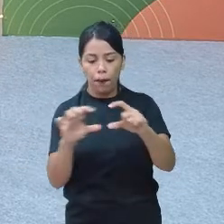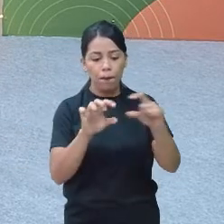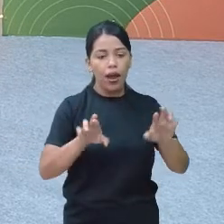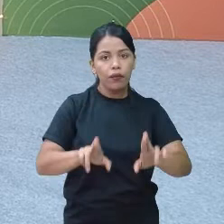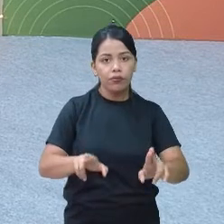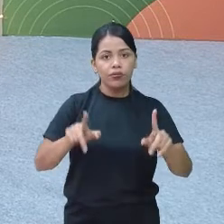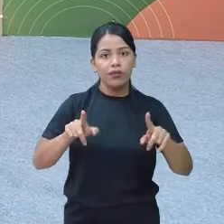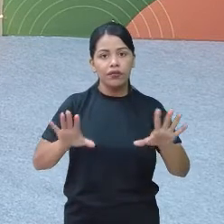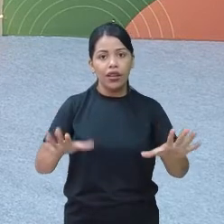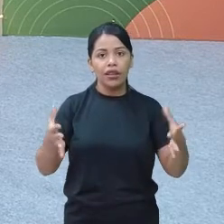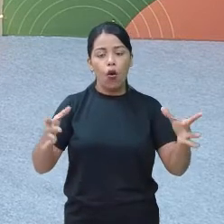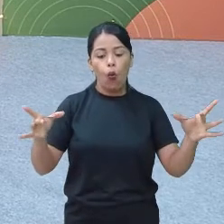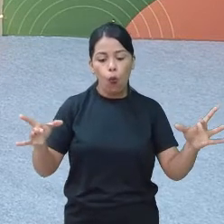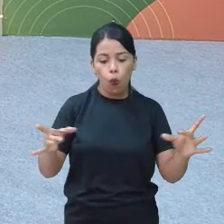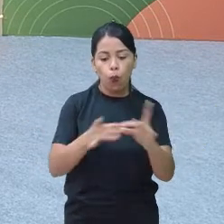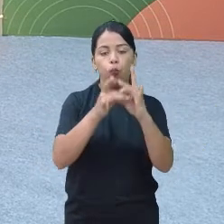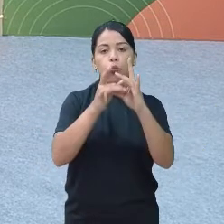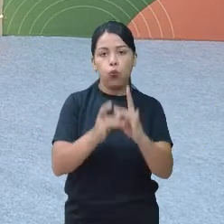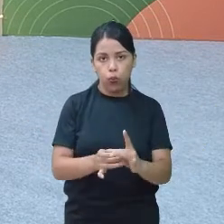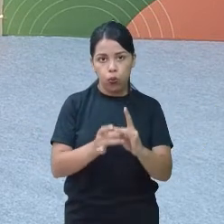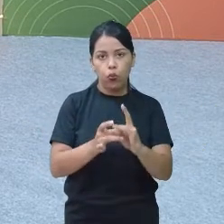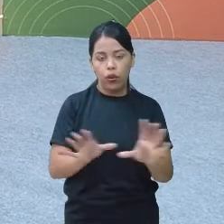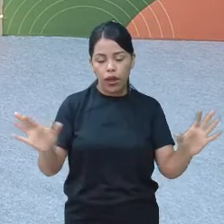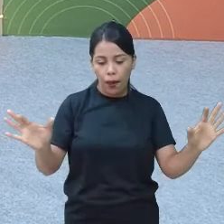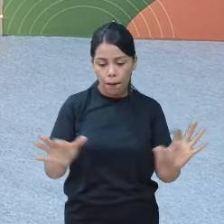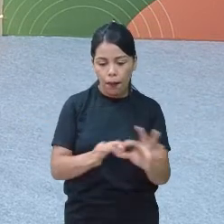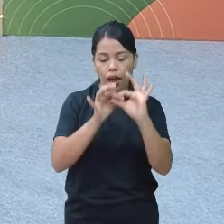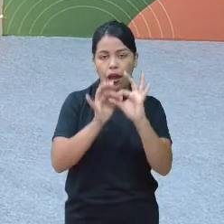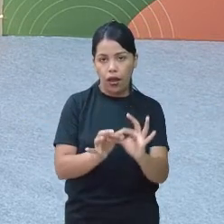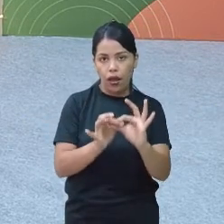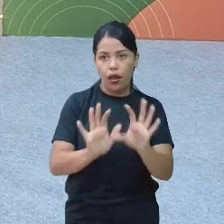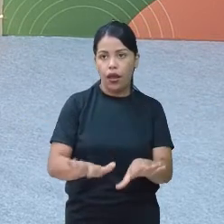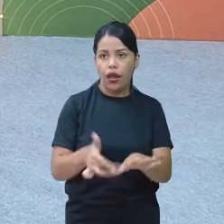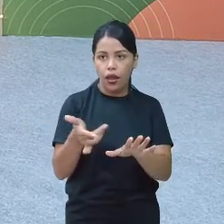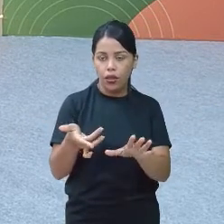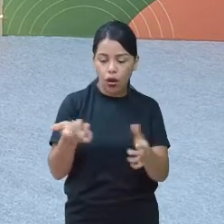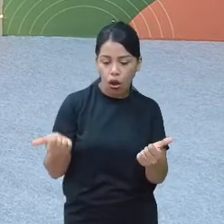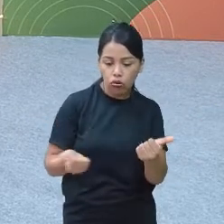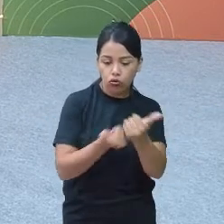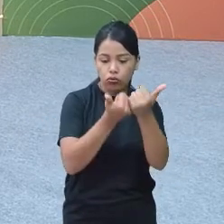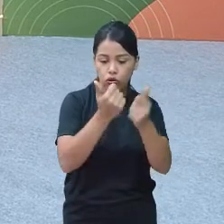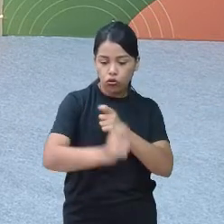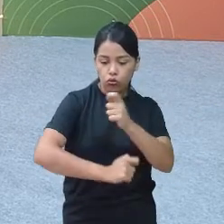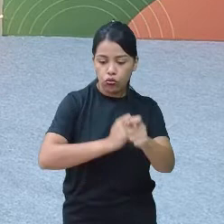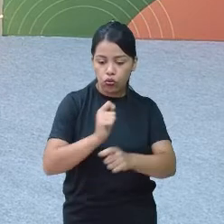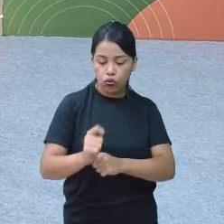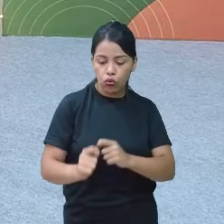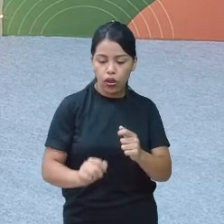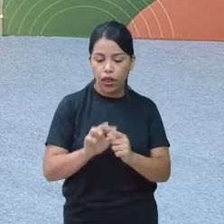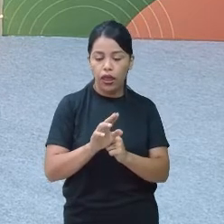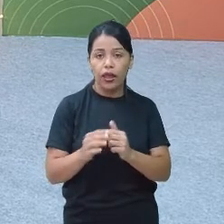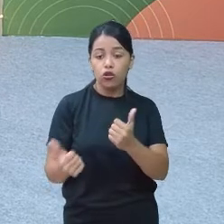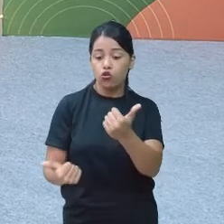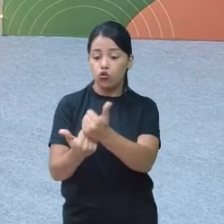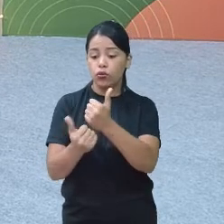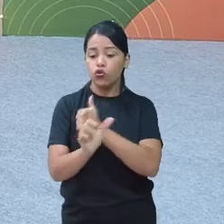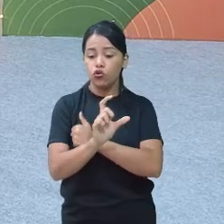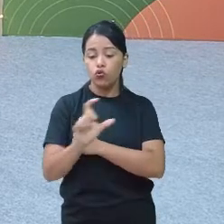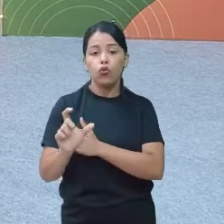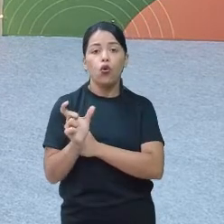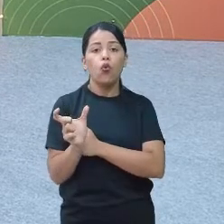está fazendo a ligação entre essas duas orações. E aqui ele substitui o nome restaurante, tá